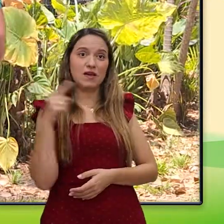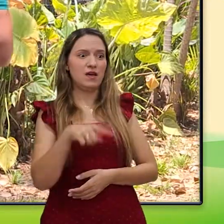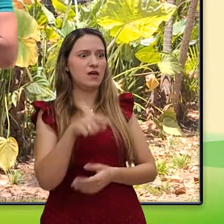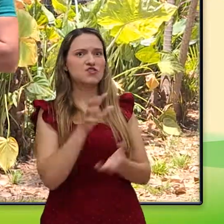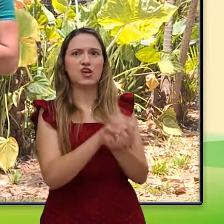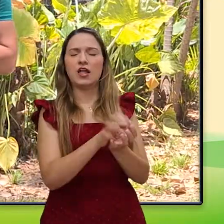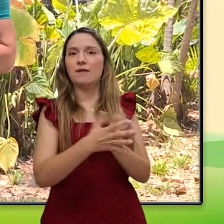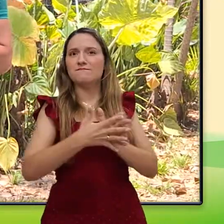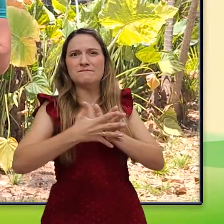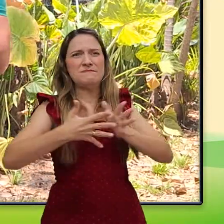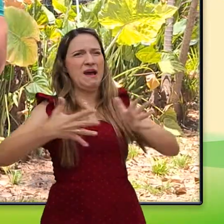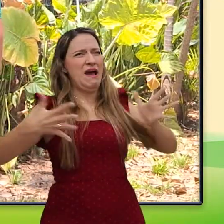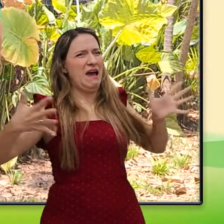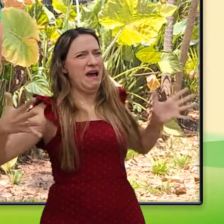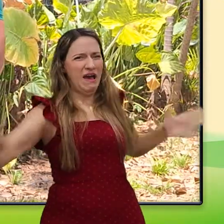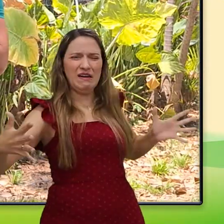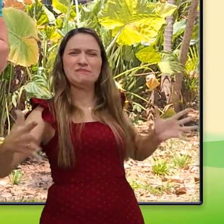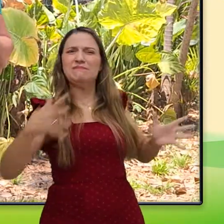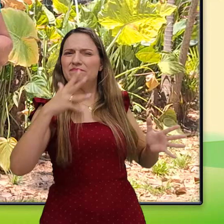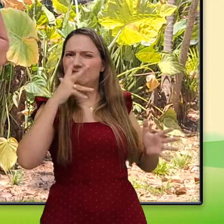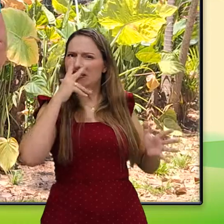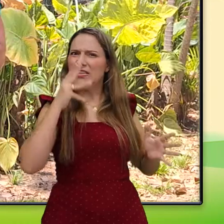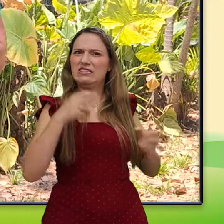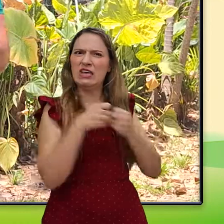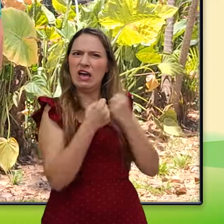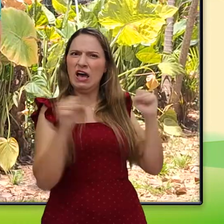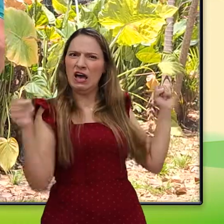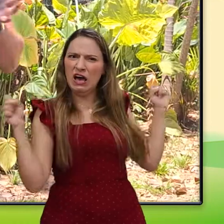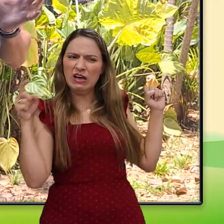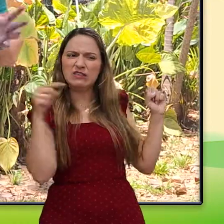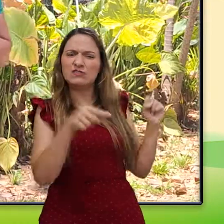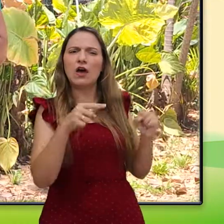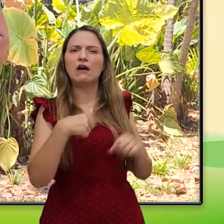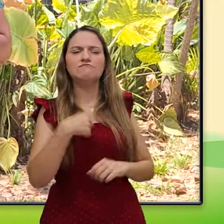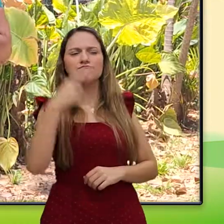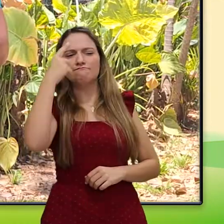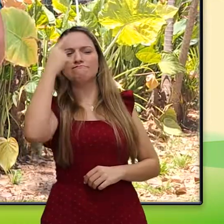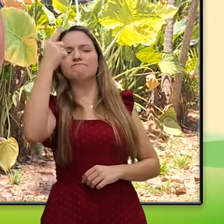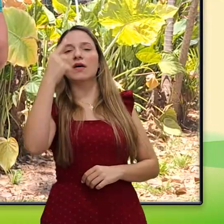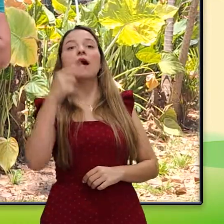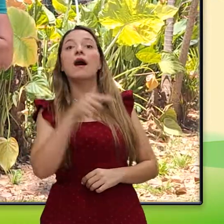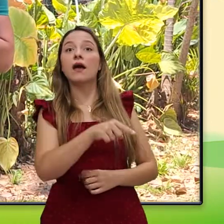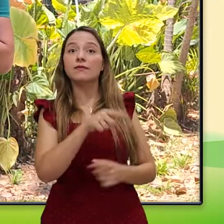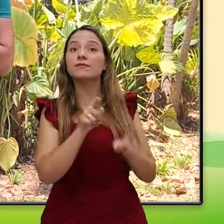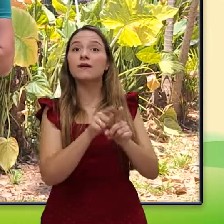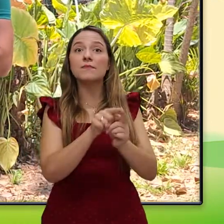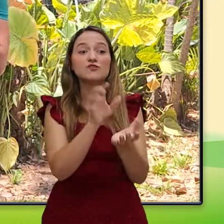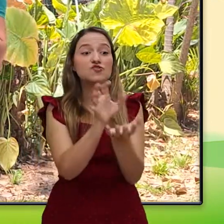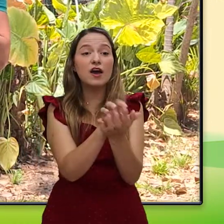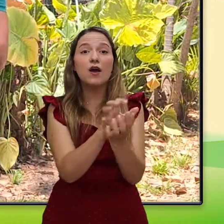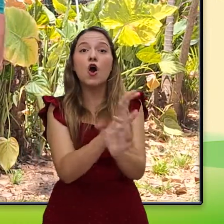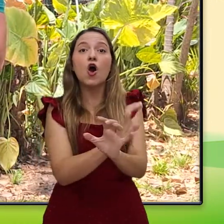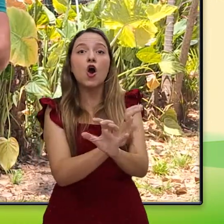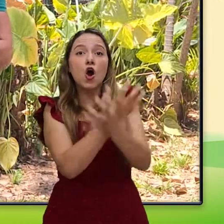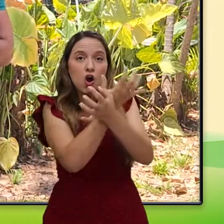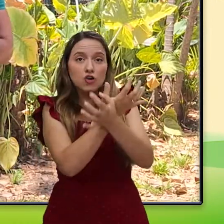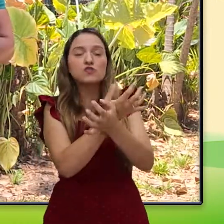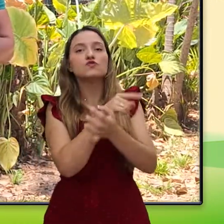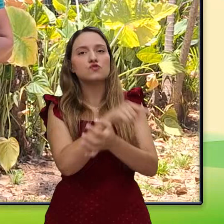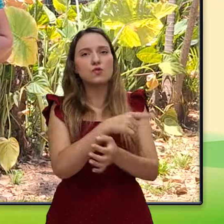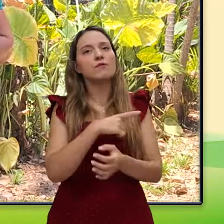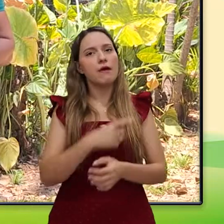aqui de um enorme jacaré, inclusive ele é gigante, parece um crocodilo. É. E hoje ele está taxidermizado e fica no museu,